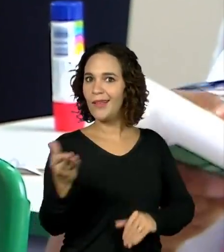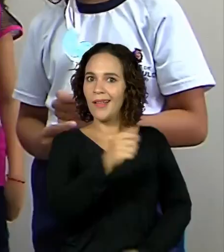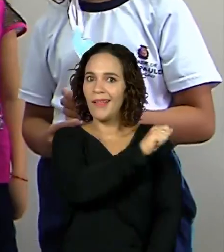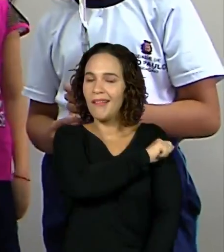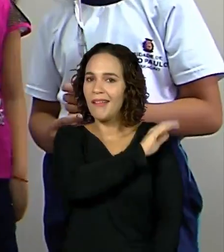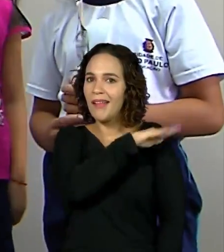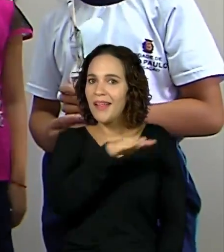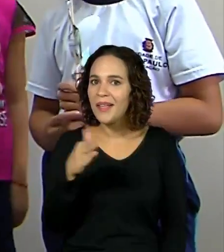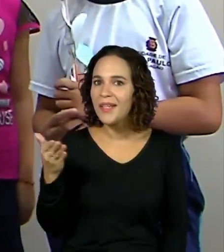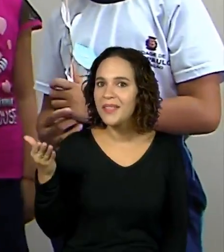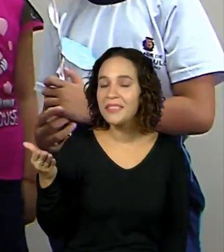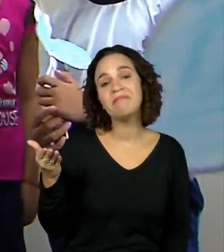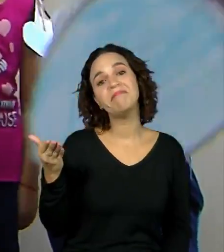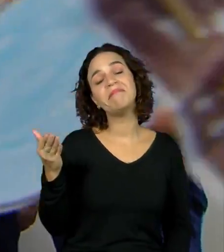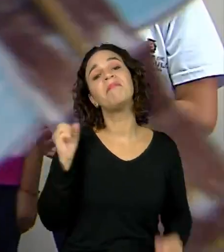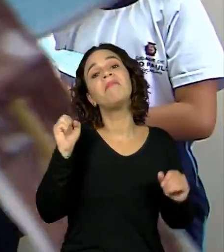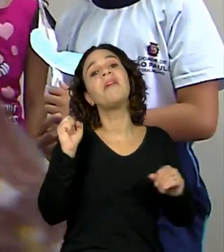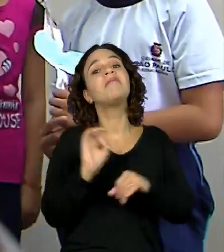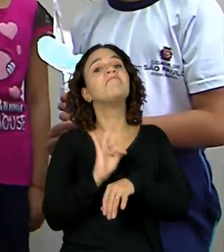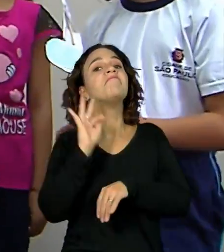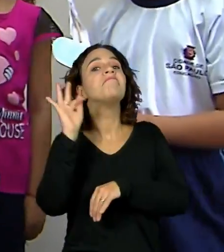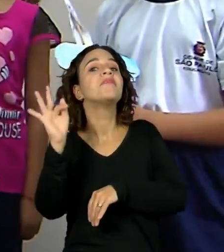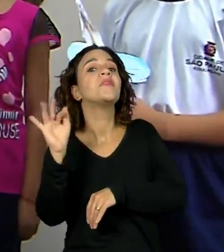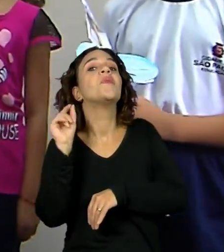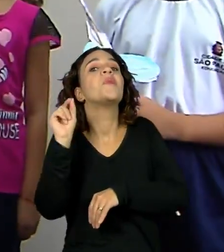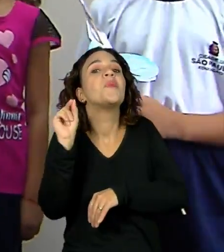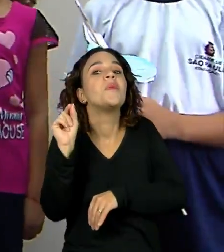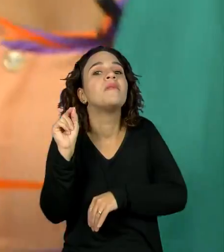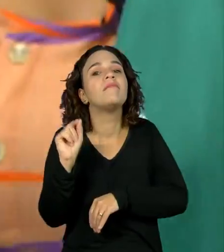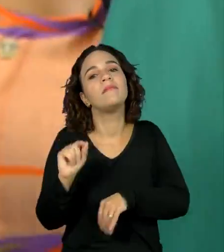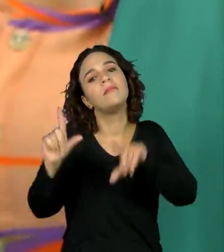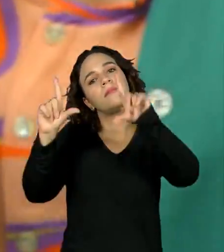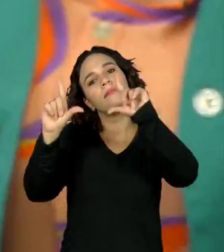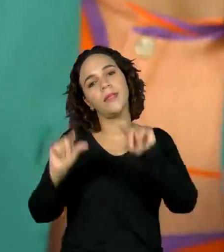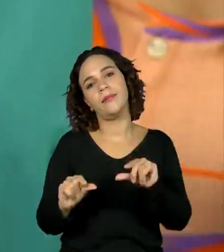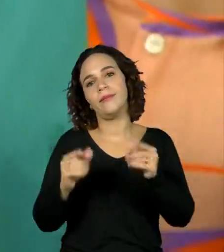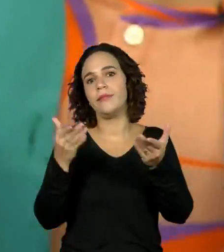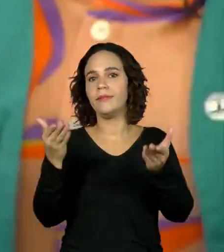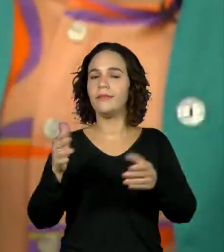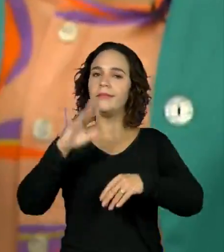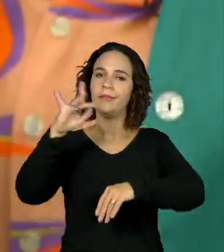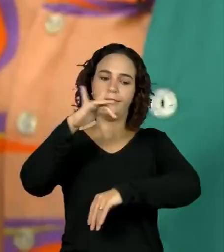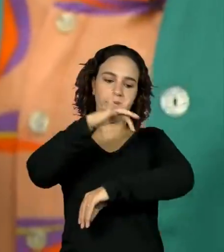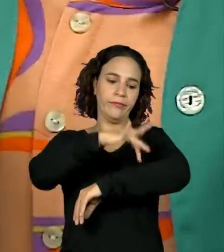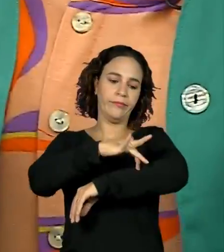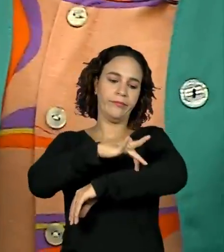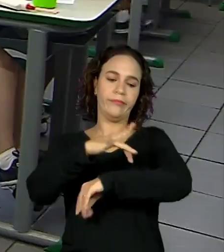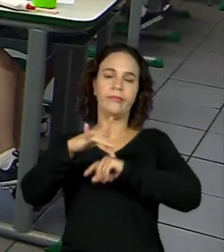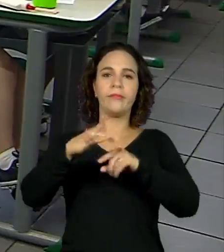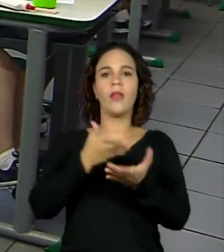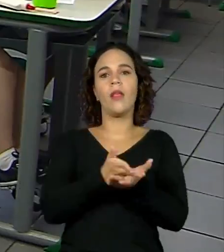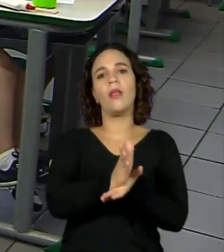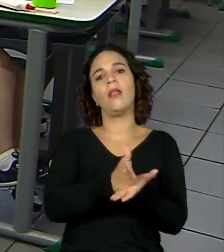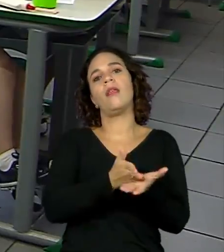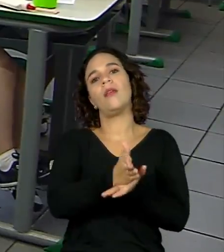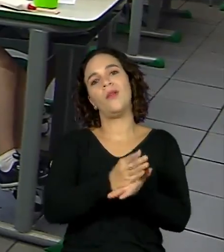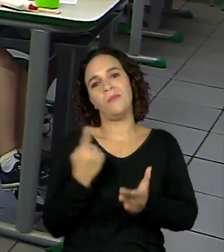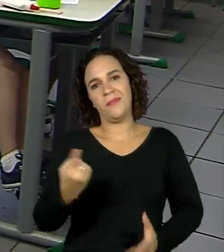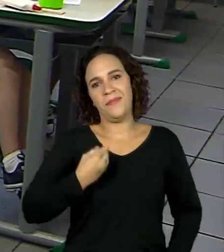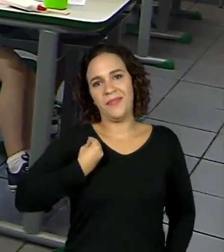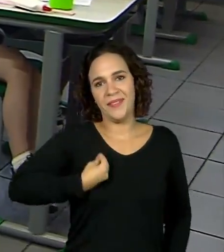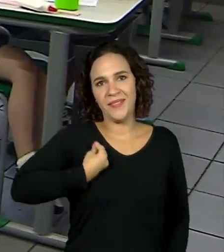EMF, quem sabe nós podemos nos despedir mais cedo desse inseto pequenino que incomoda tanto a nossa